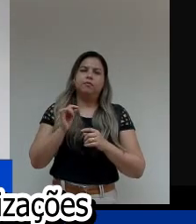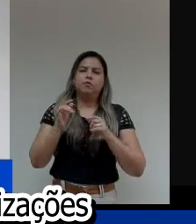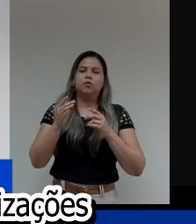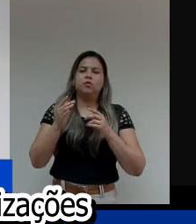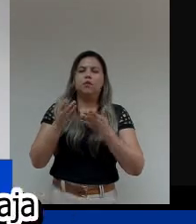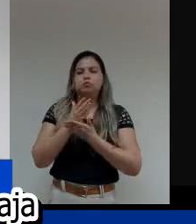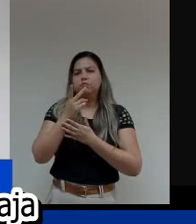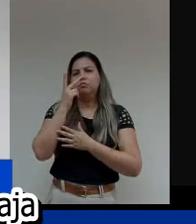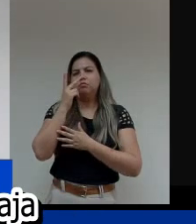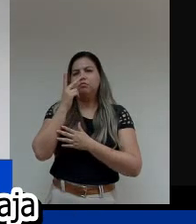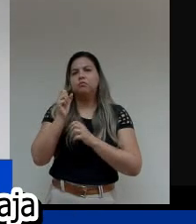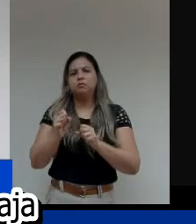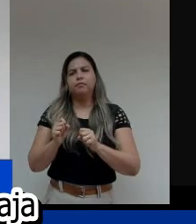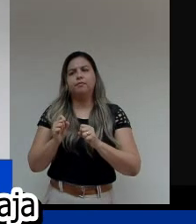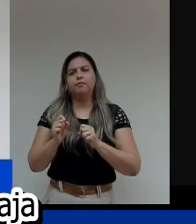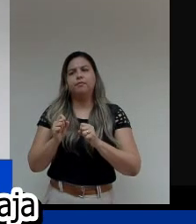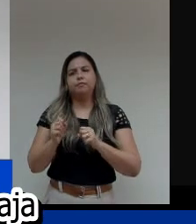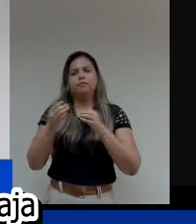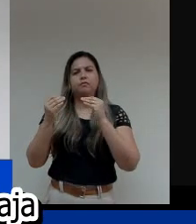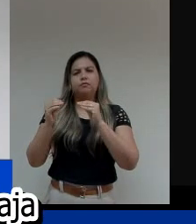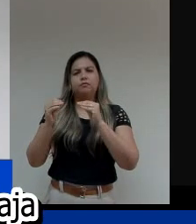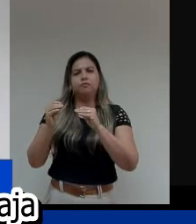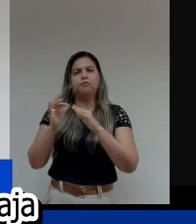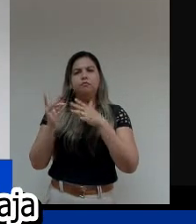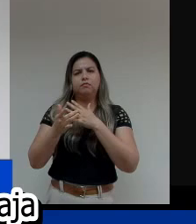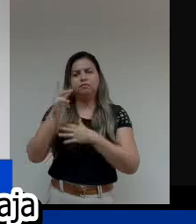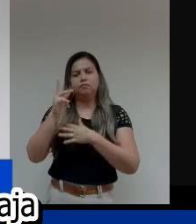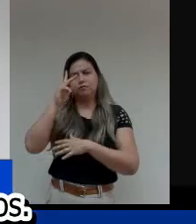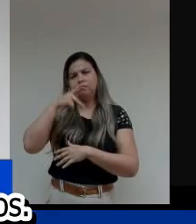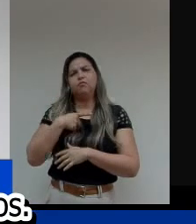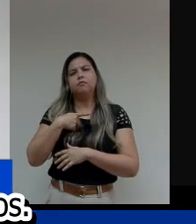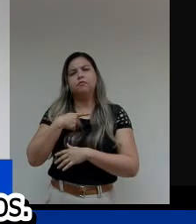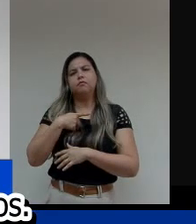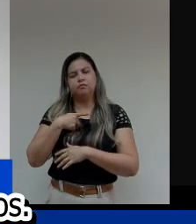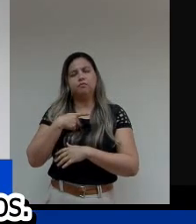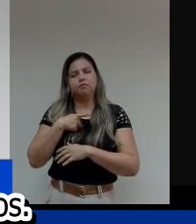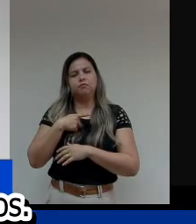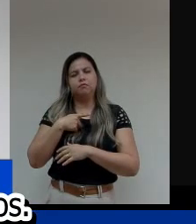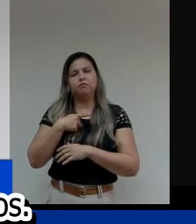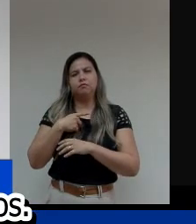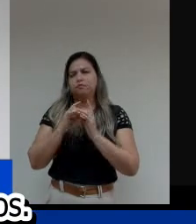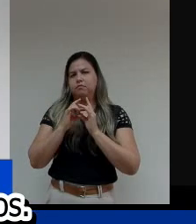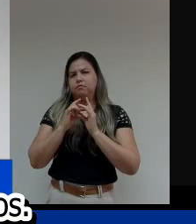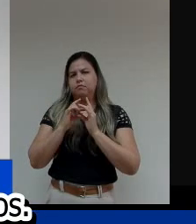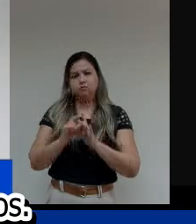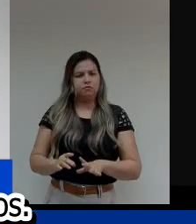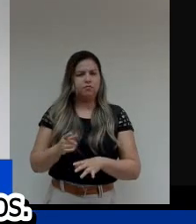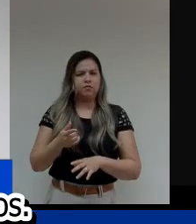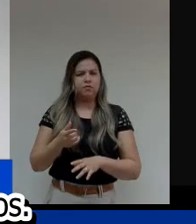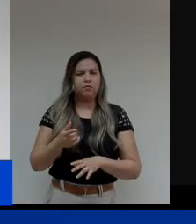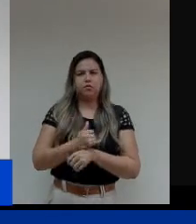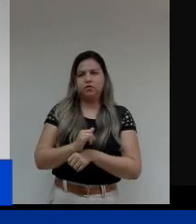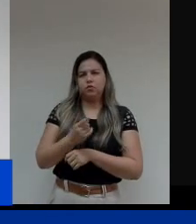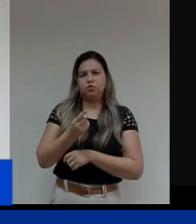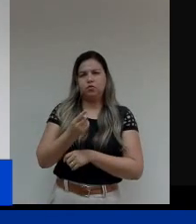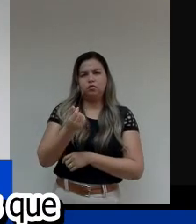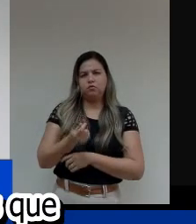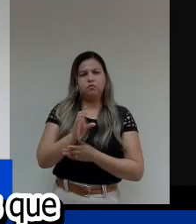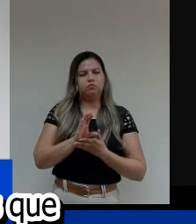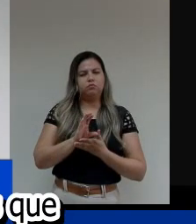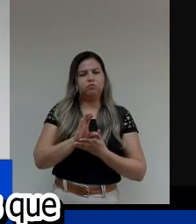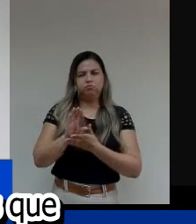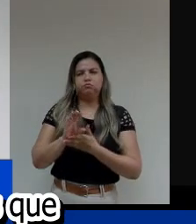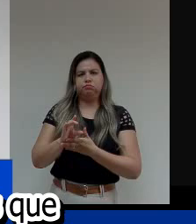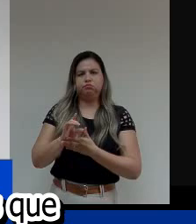suas realizações em redes sociais pessoais, desde que não haja desvio de finalidade ou utilização de recursos.